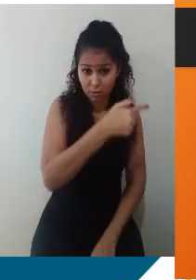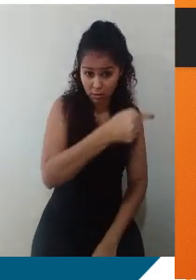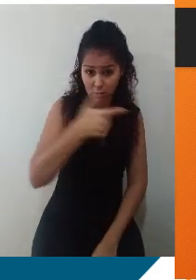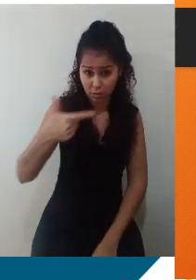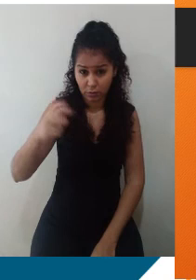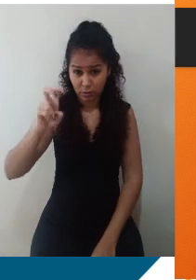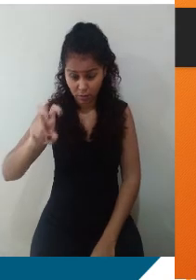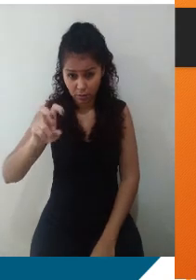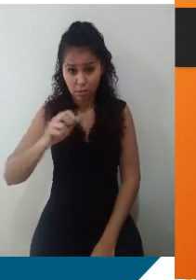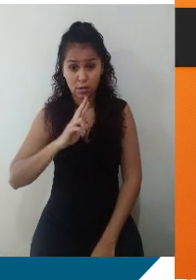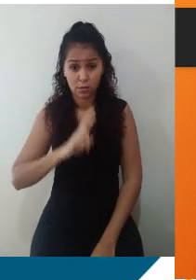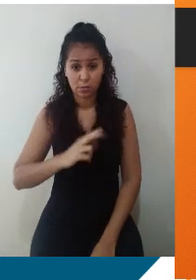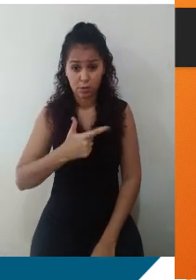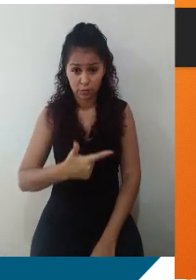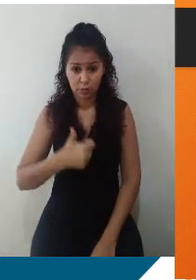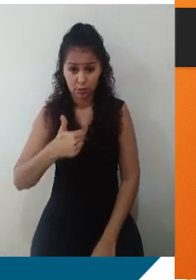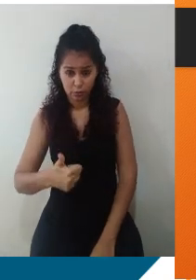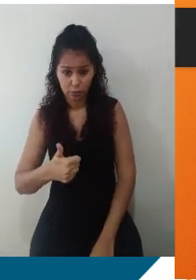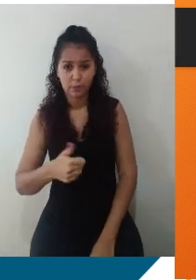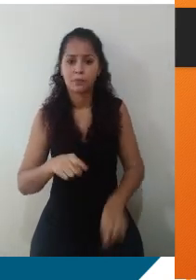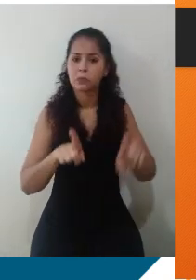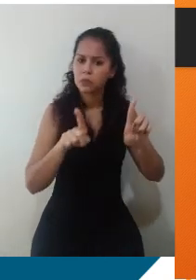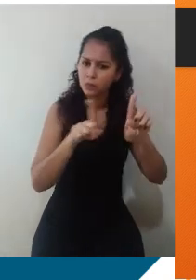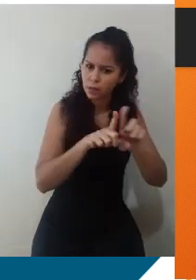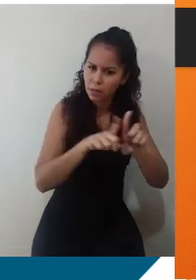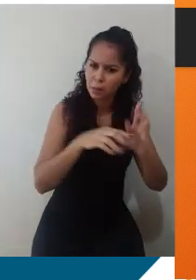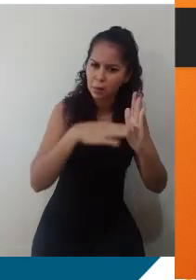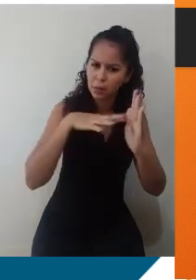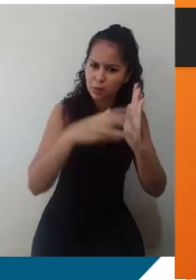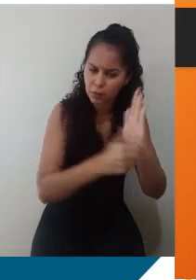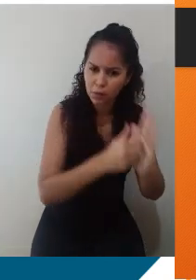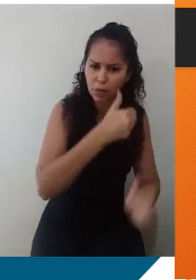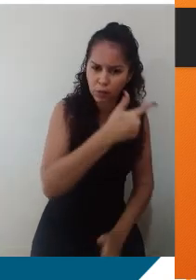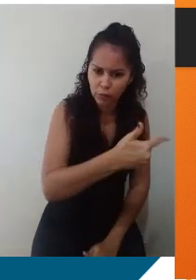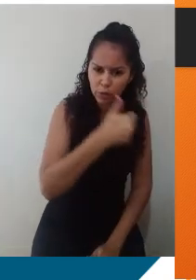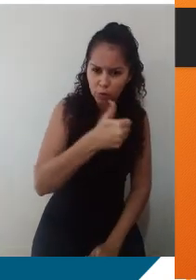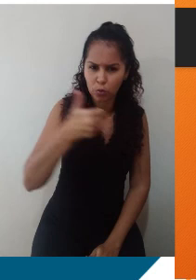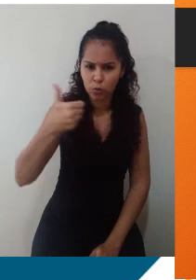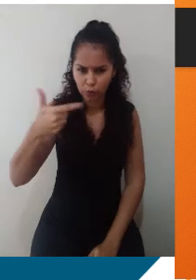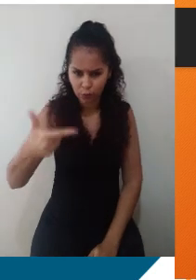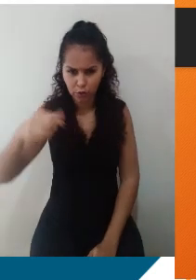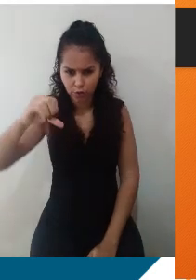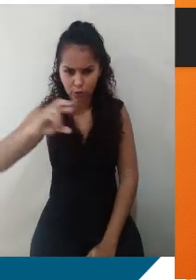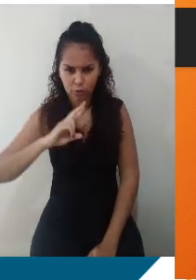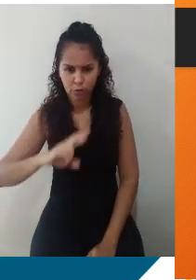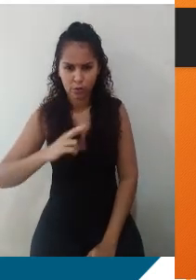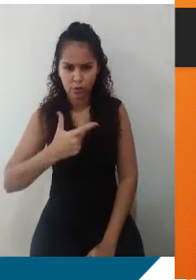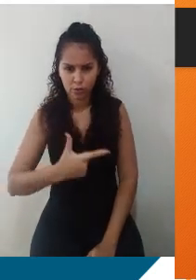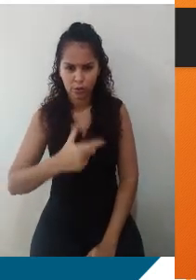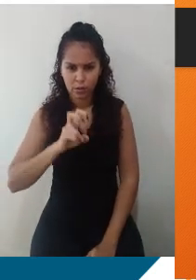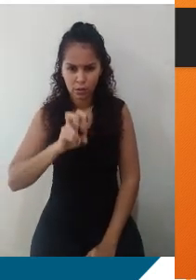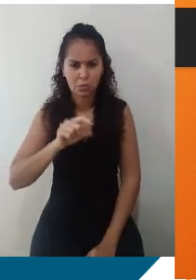17 e 25, o resultado é 21. E se a gente faz a média aritmética do 21 com 29, o resultado é o